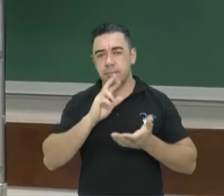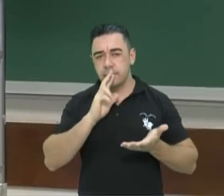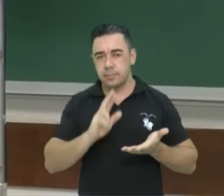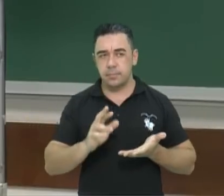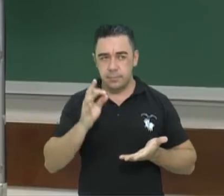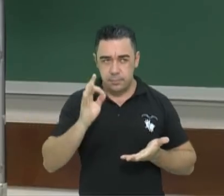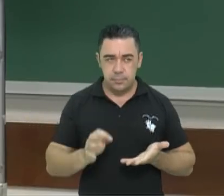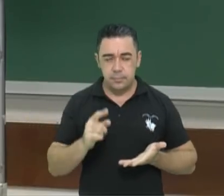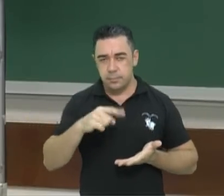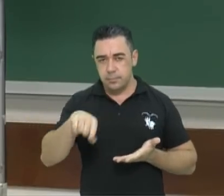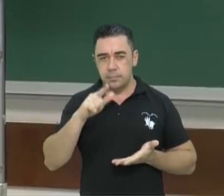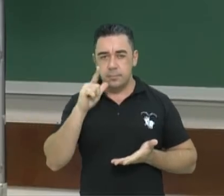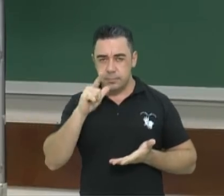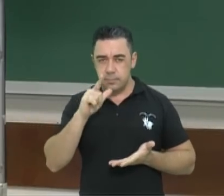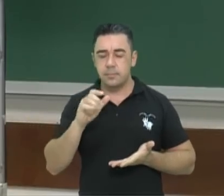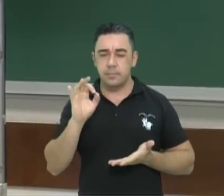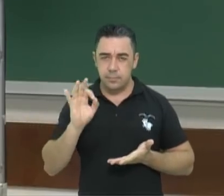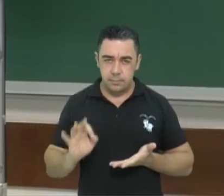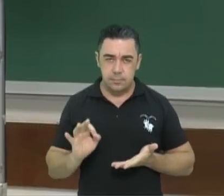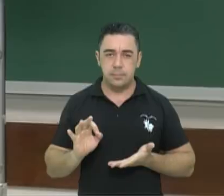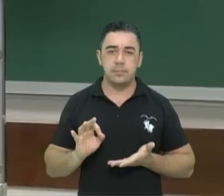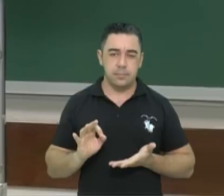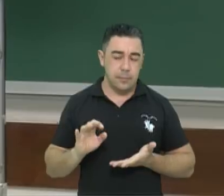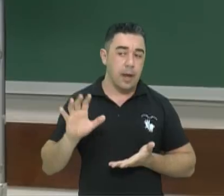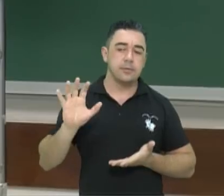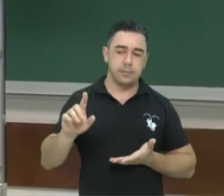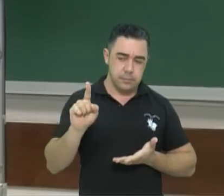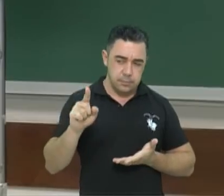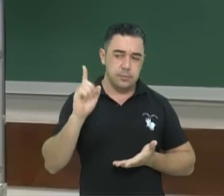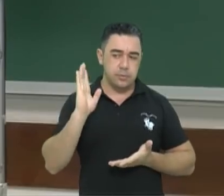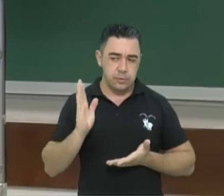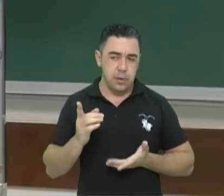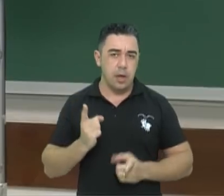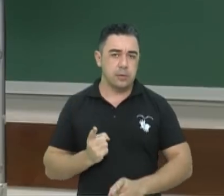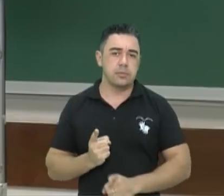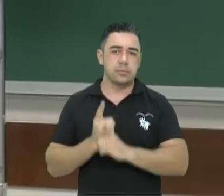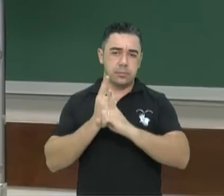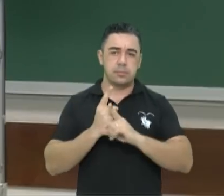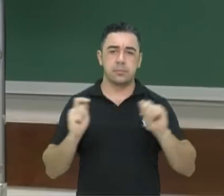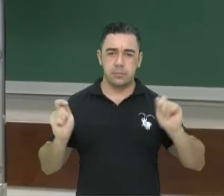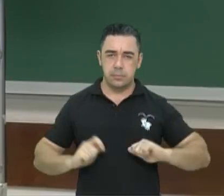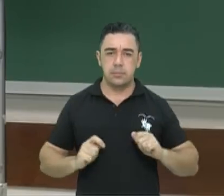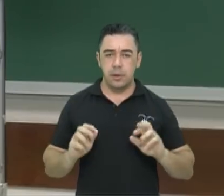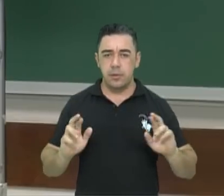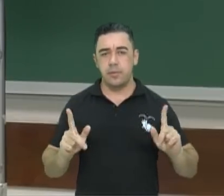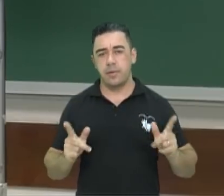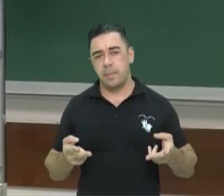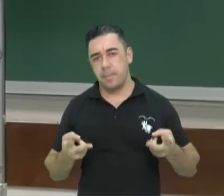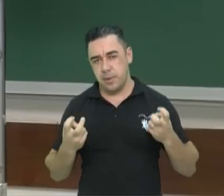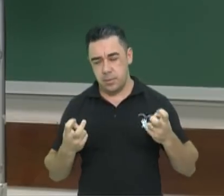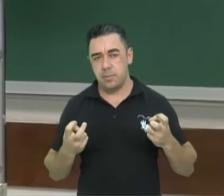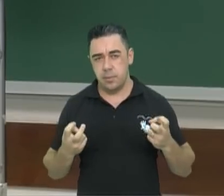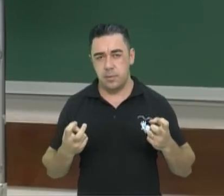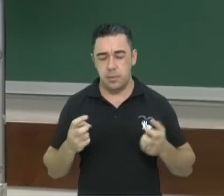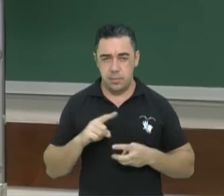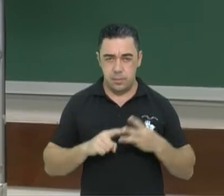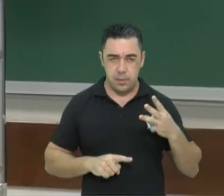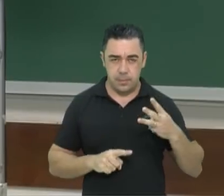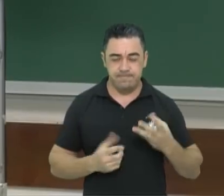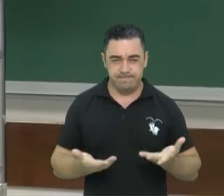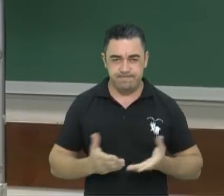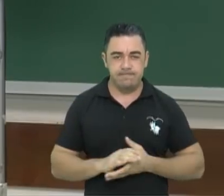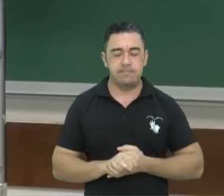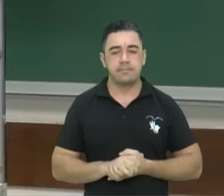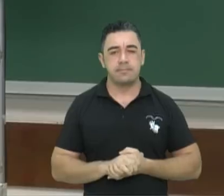que realmente chegue naquela conclusão, ah, é isso mesmo, eu já consigo fazer essa diferença entre os 3